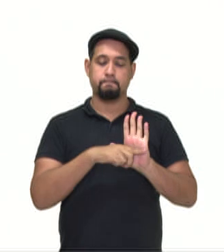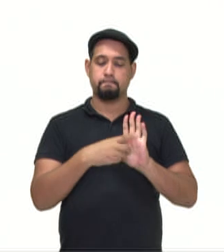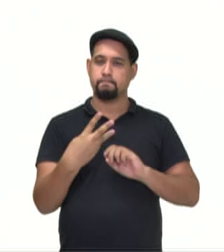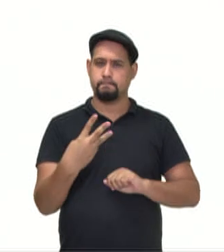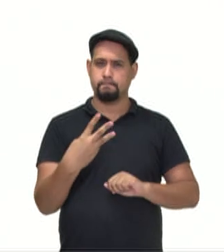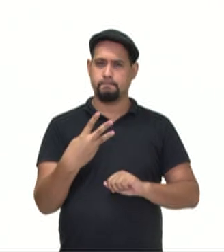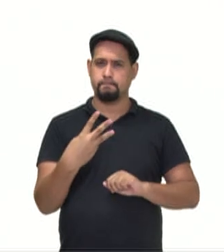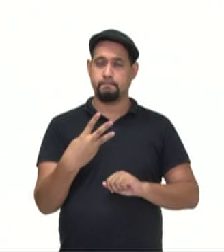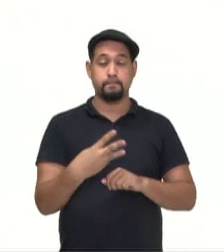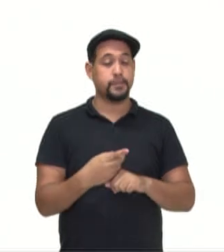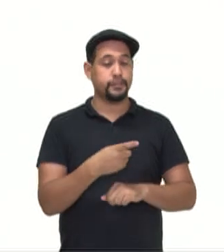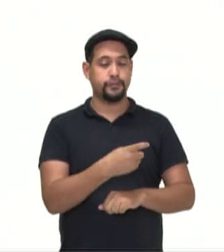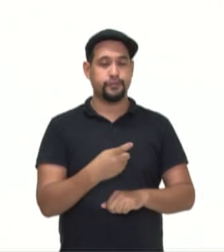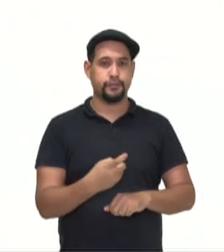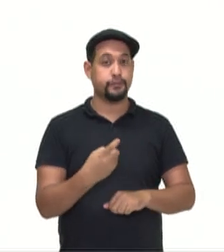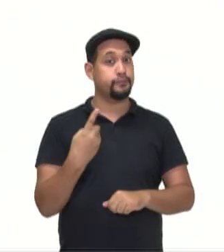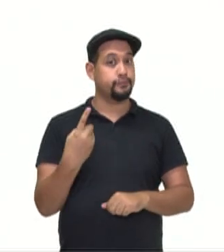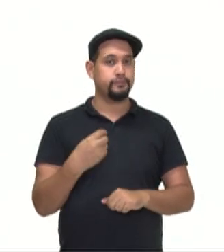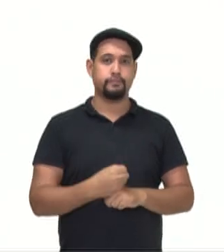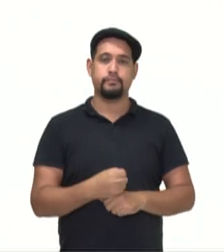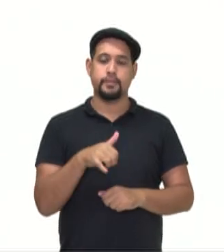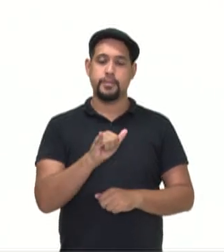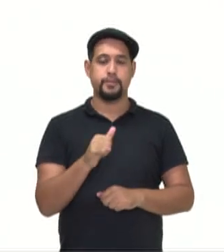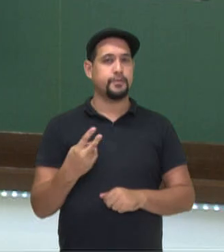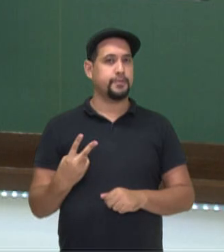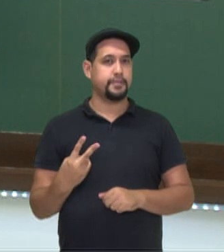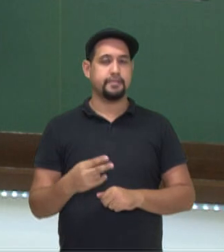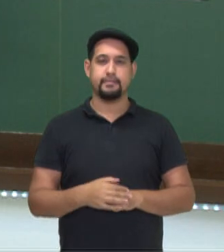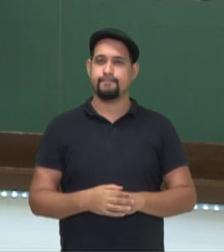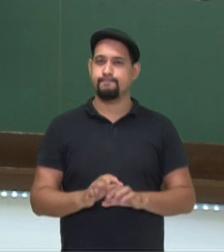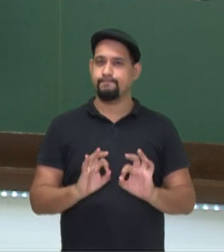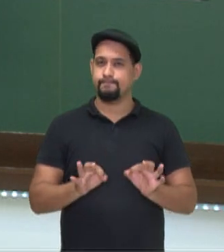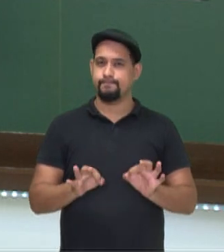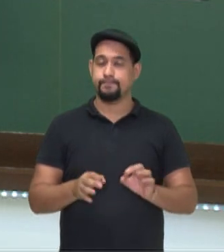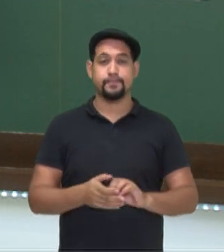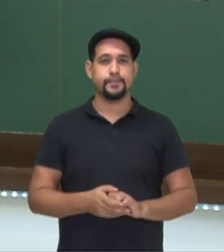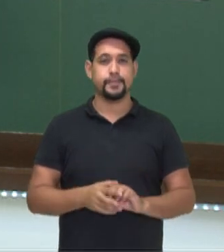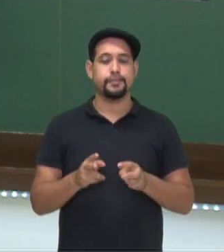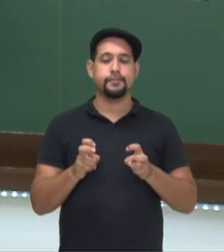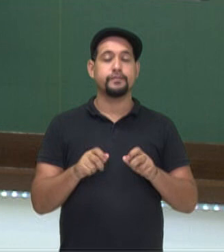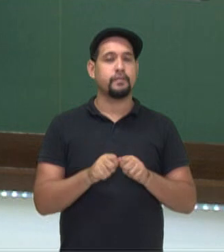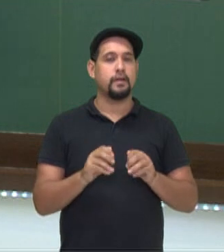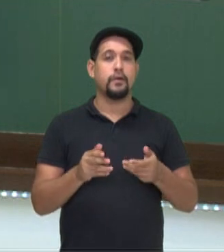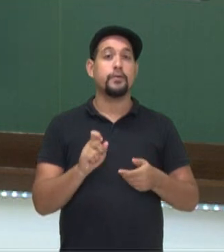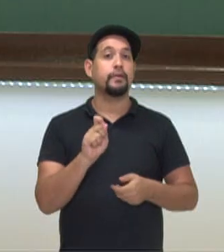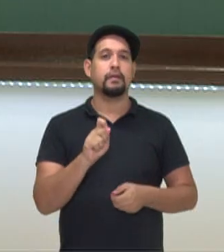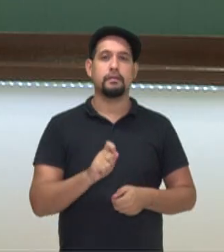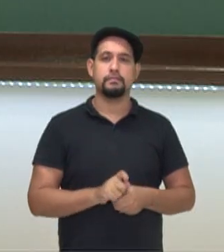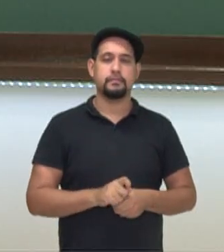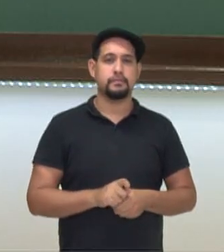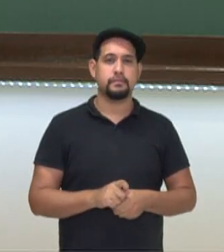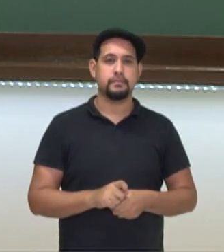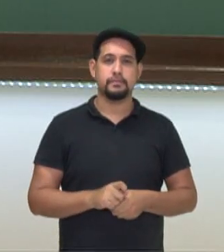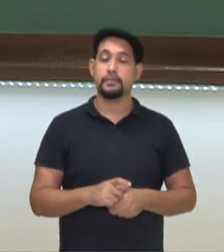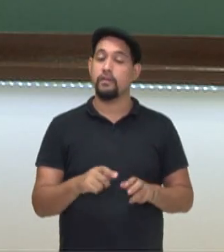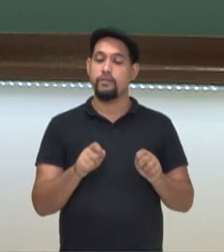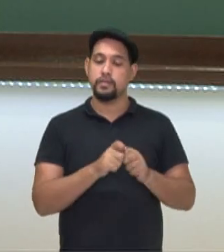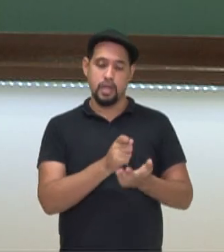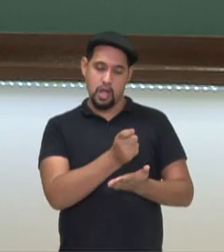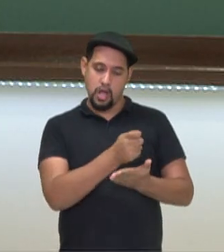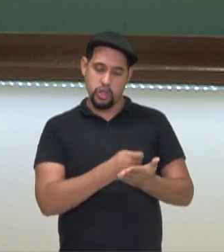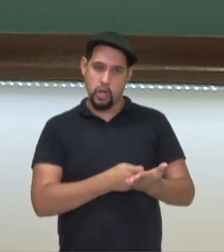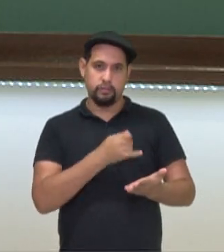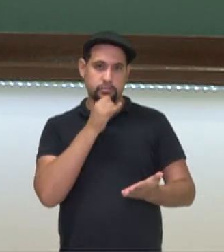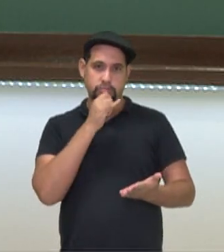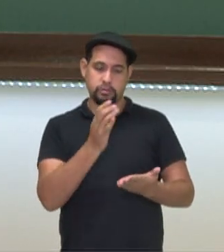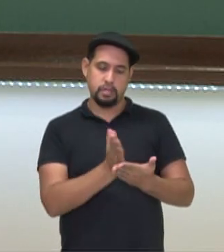3, quando x é 1 e quando y é 2. Certo? Então, o que eu quero que você faça agora? Eu quero que você anote esse exemplo